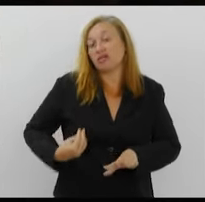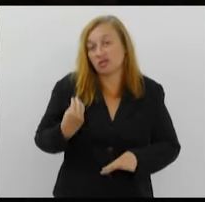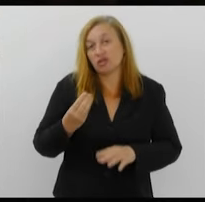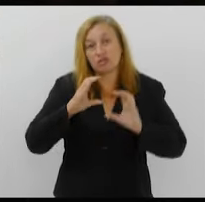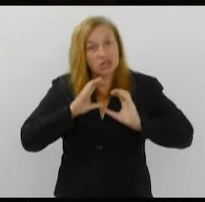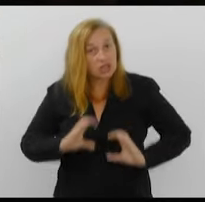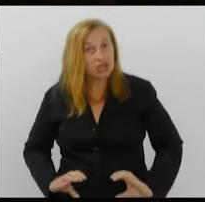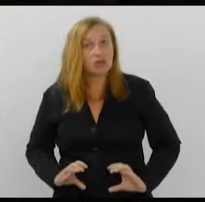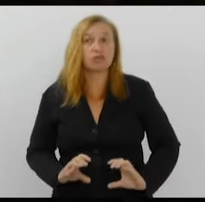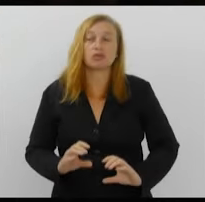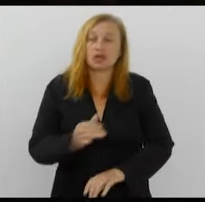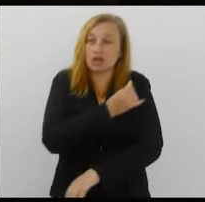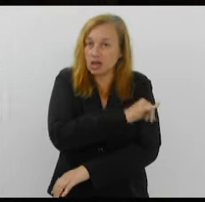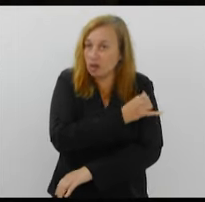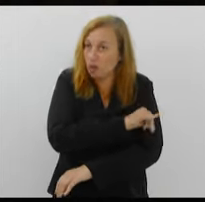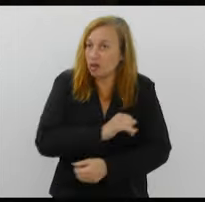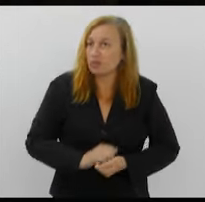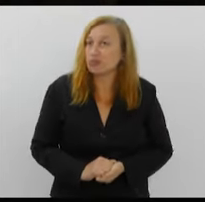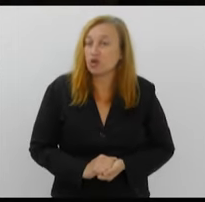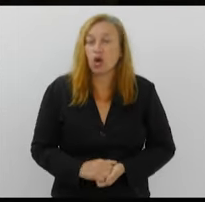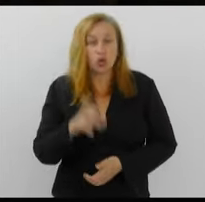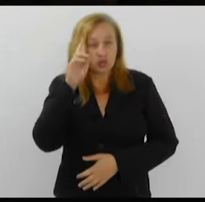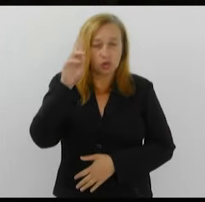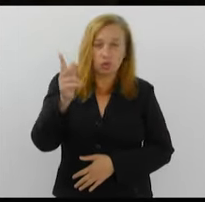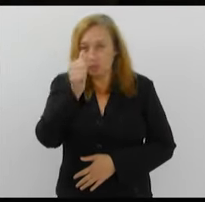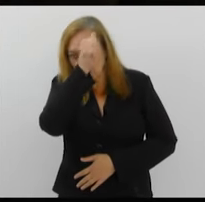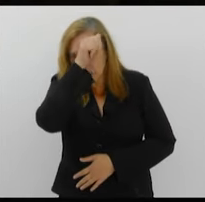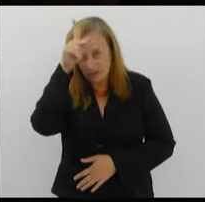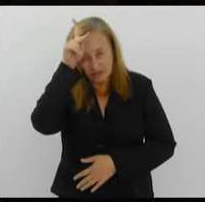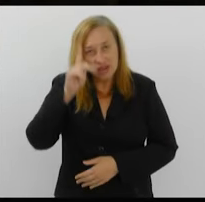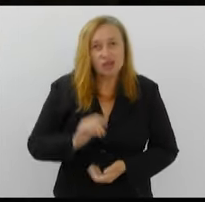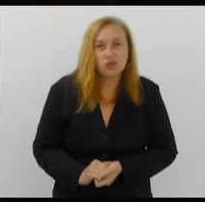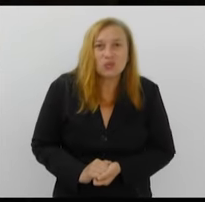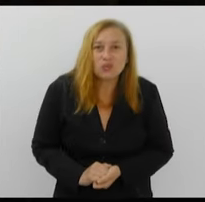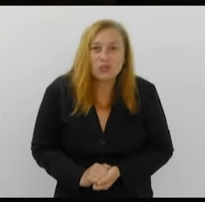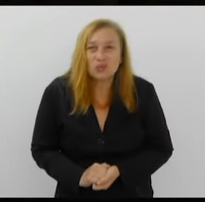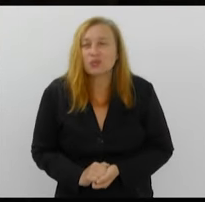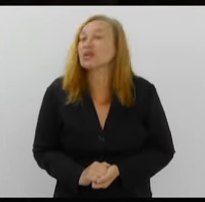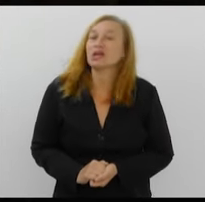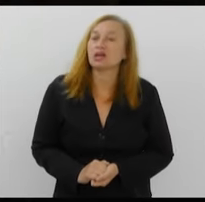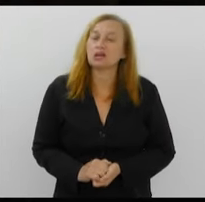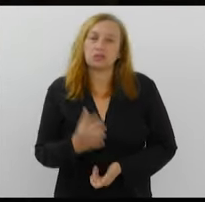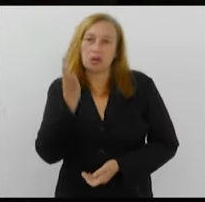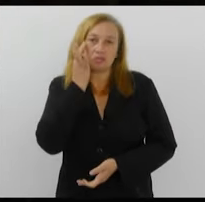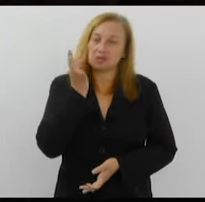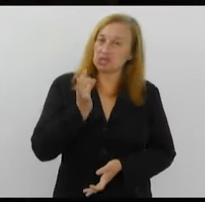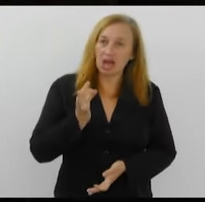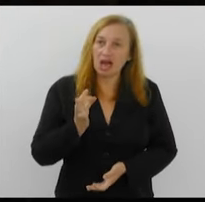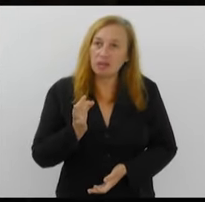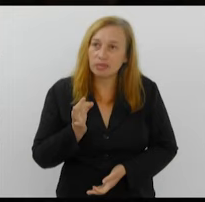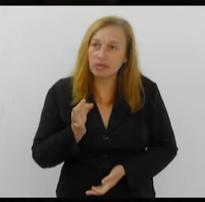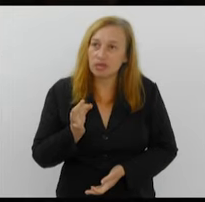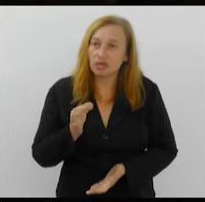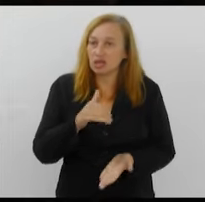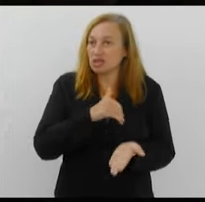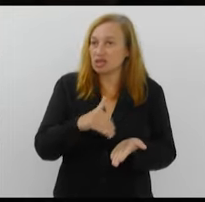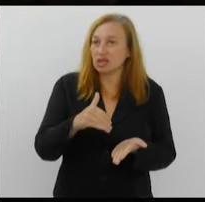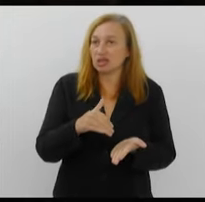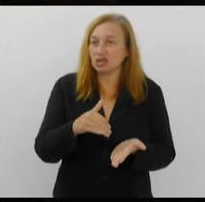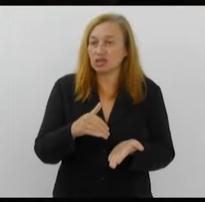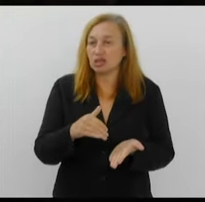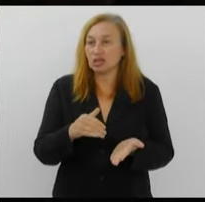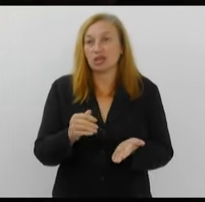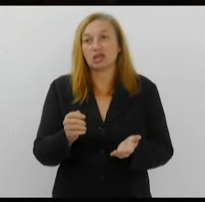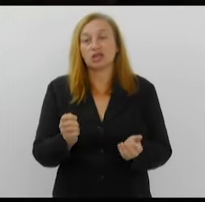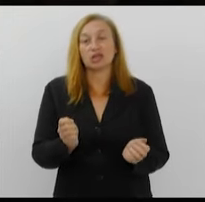carioca. Ora, o senhor prefeito não deve saber que o secretário mais incompetente